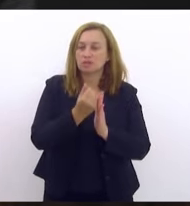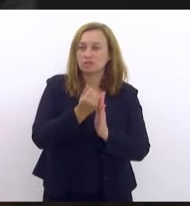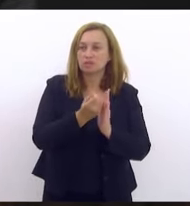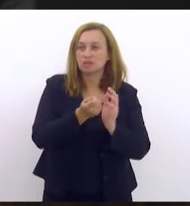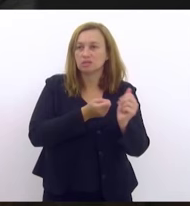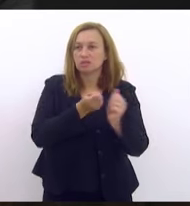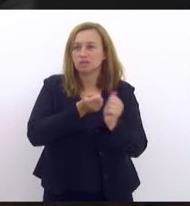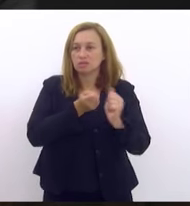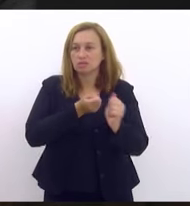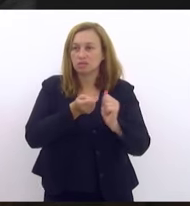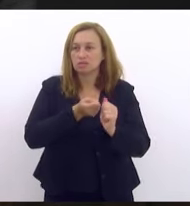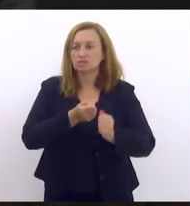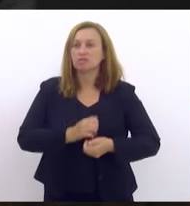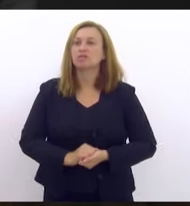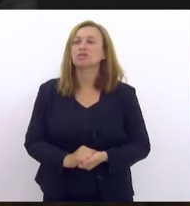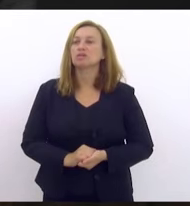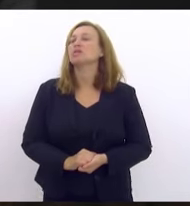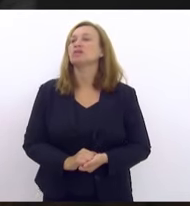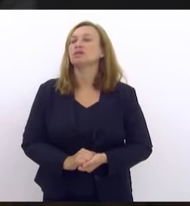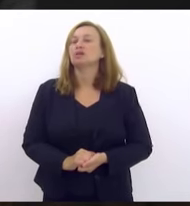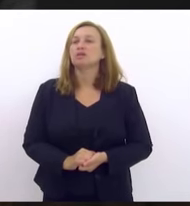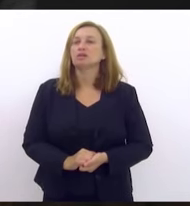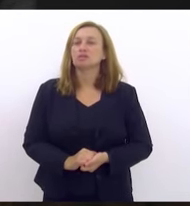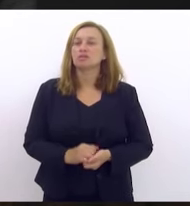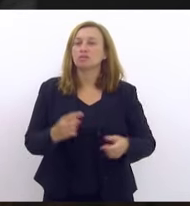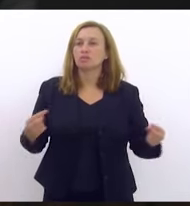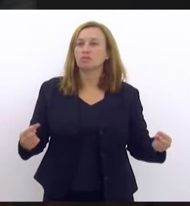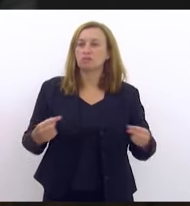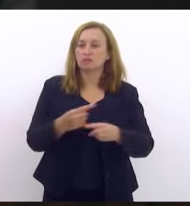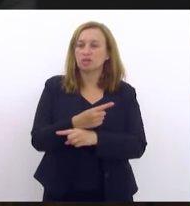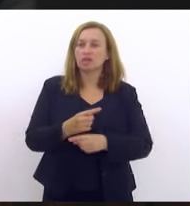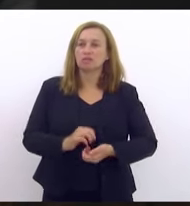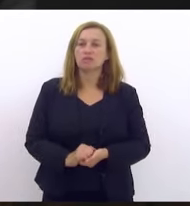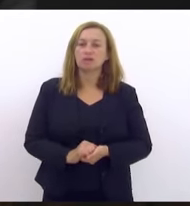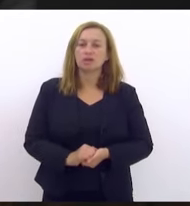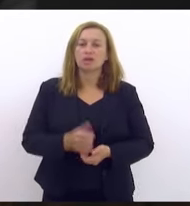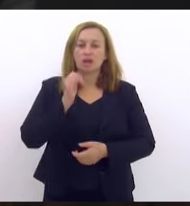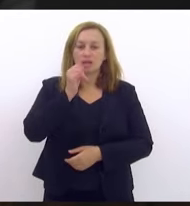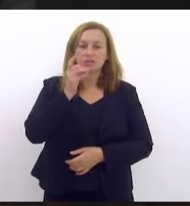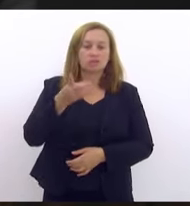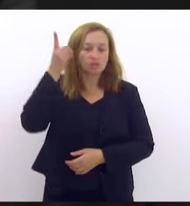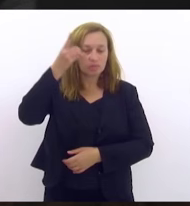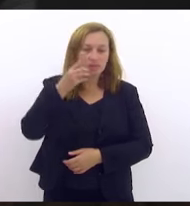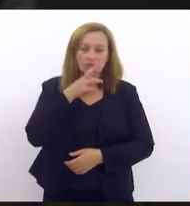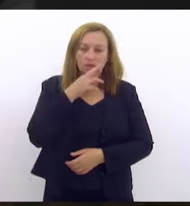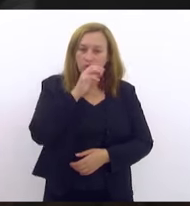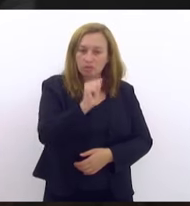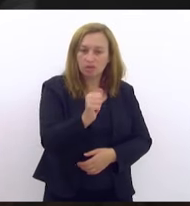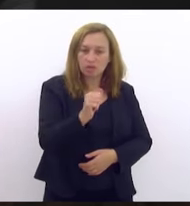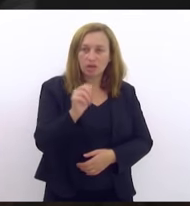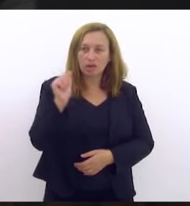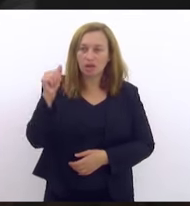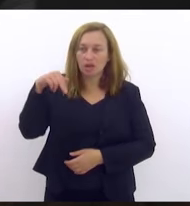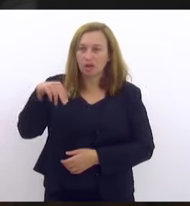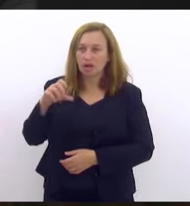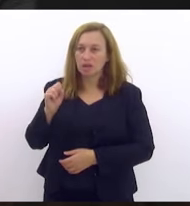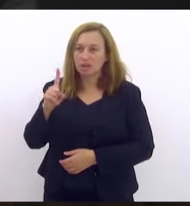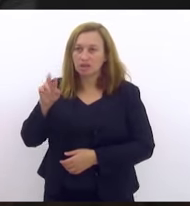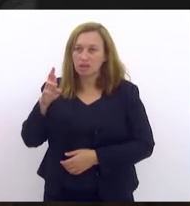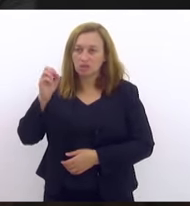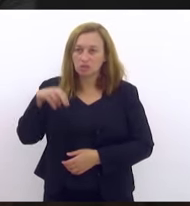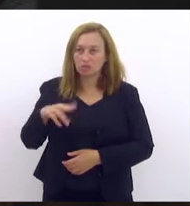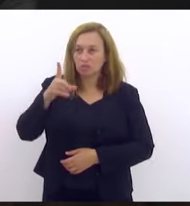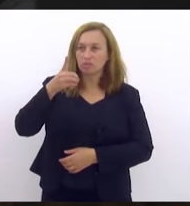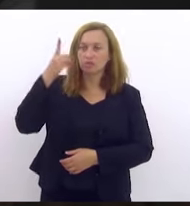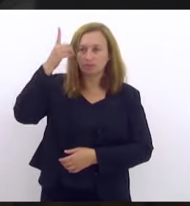Finanças, Fiscalização Financeira e Controle contrário. Relatores, deputados Rodrigo Amorim, Anderson Moraes, Luiz Paulo e